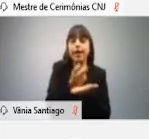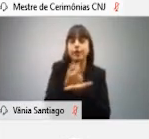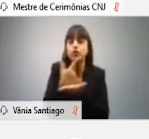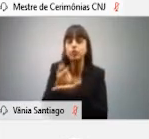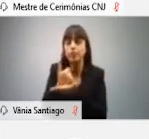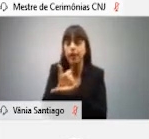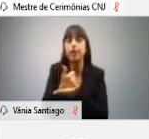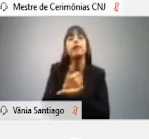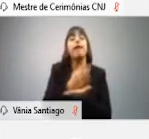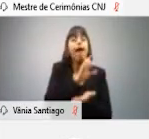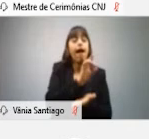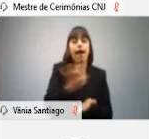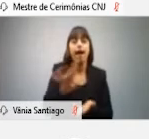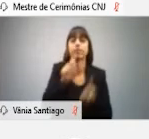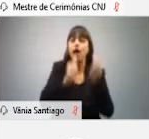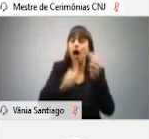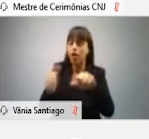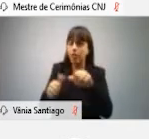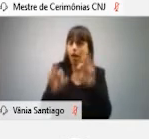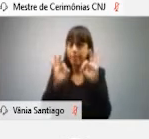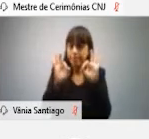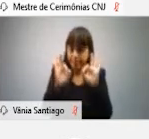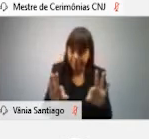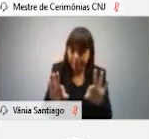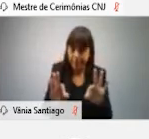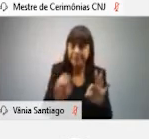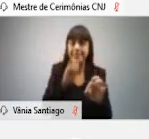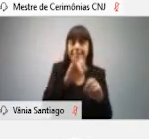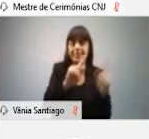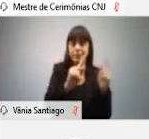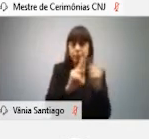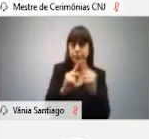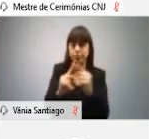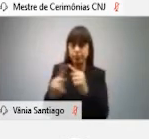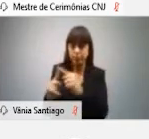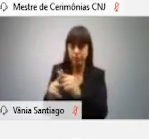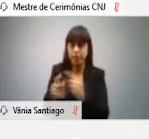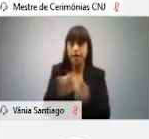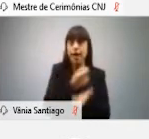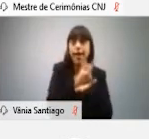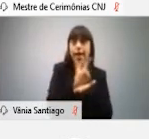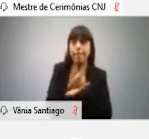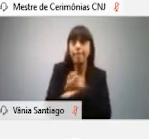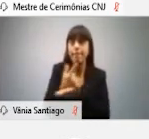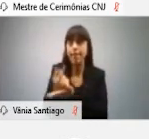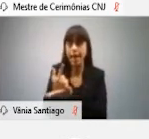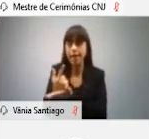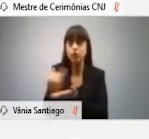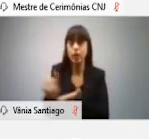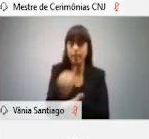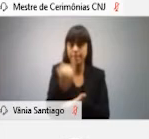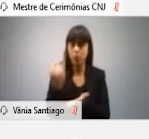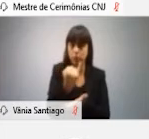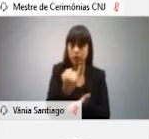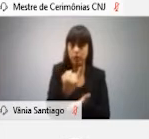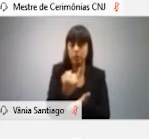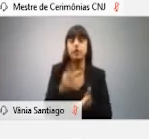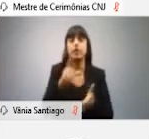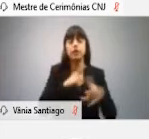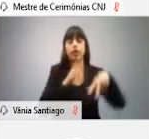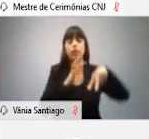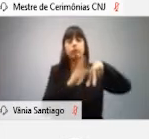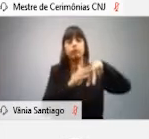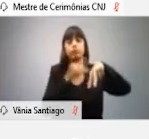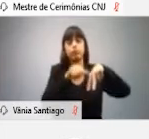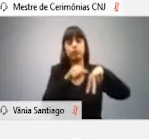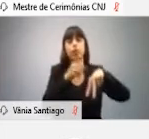para eventualmente entender se aquela combinação de drogas naquele momento ela é eficaz ou não. E como o